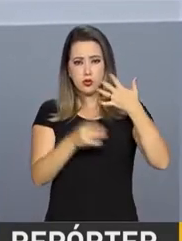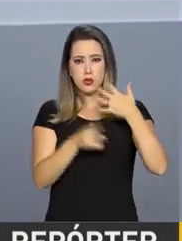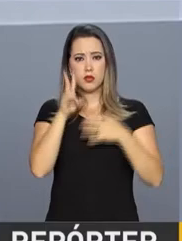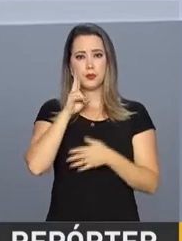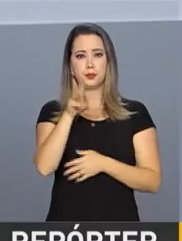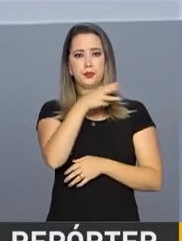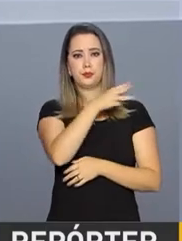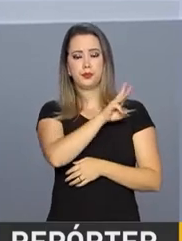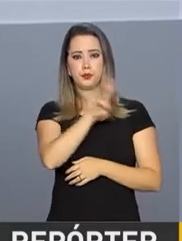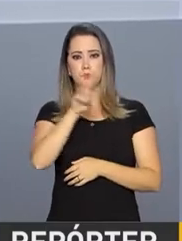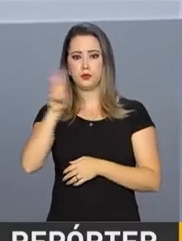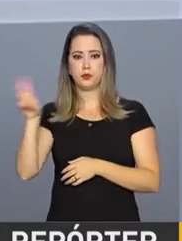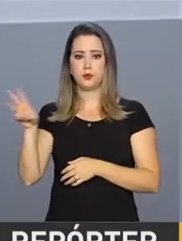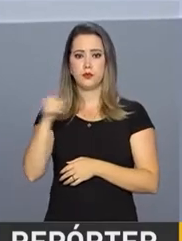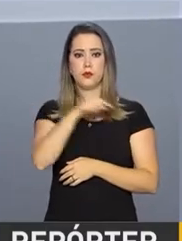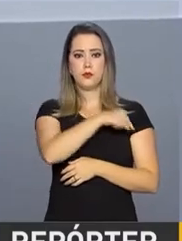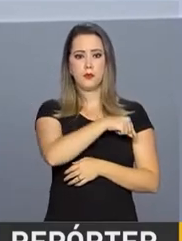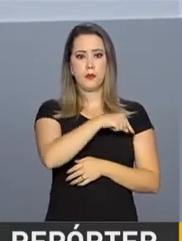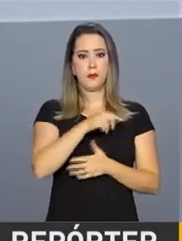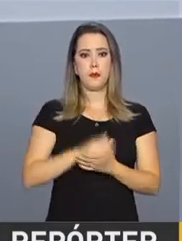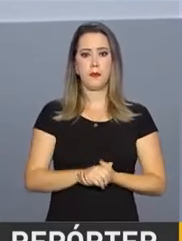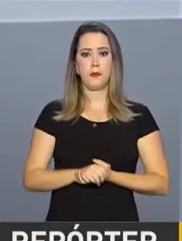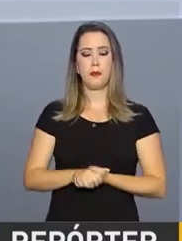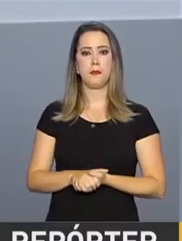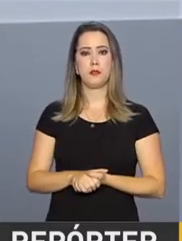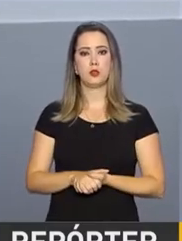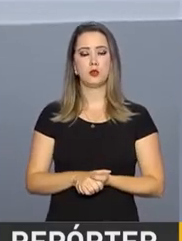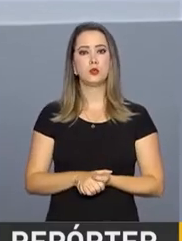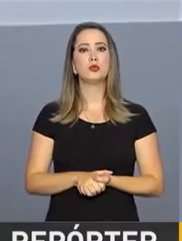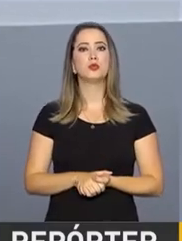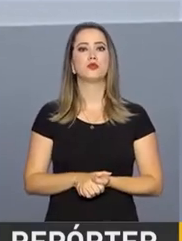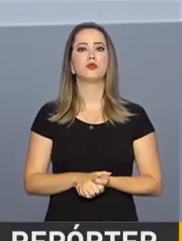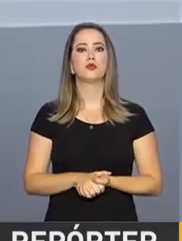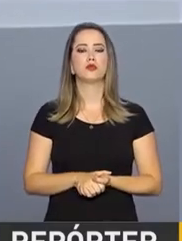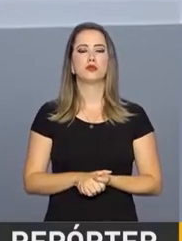podem ser encontrados no site do cespe em